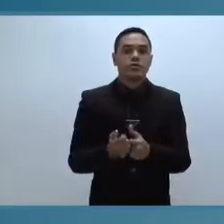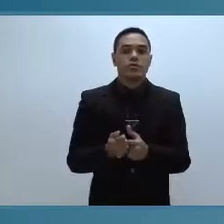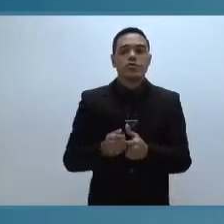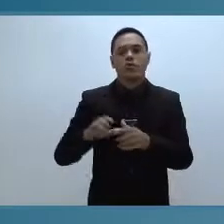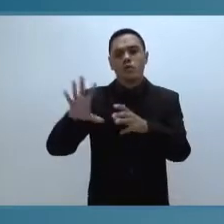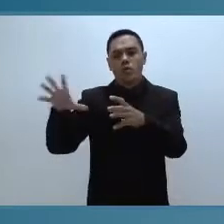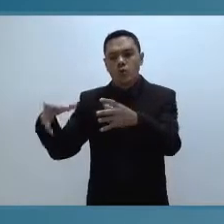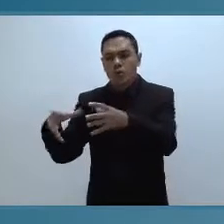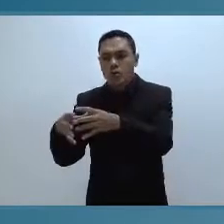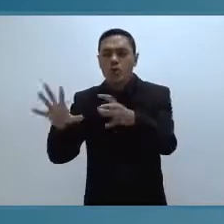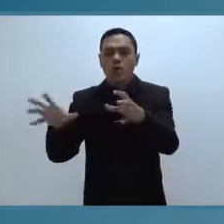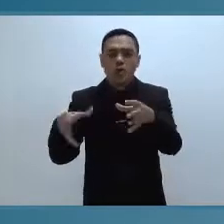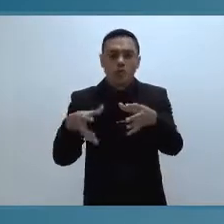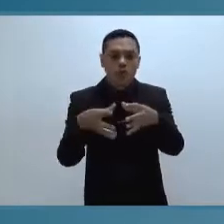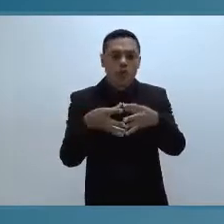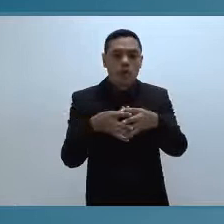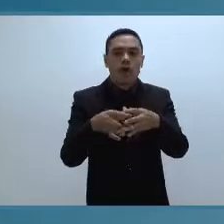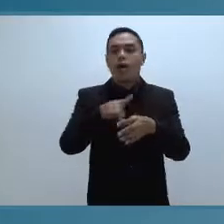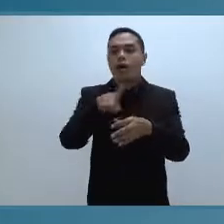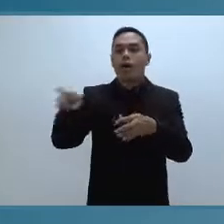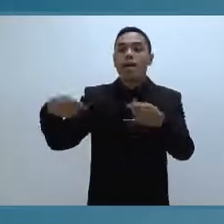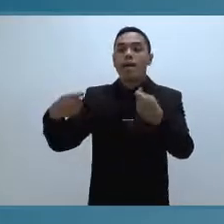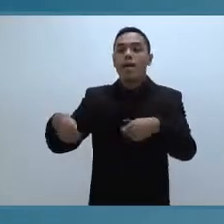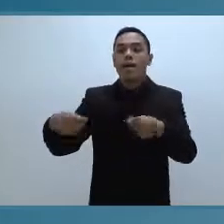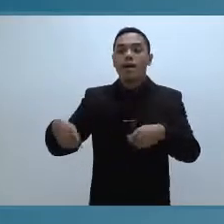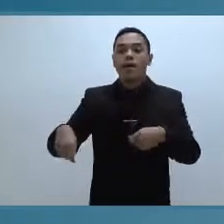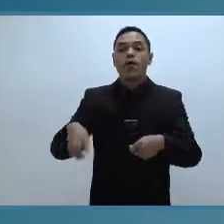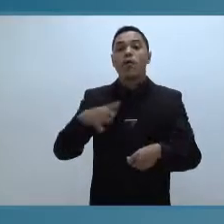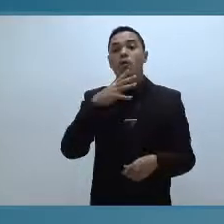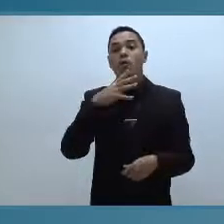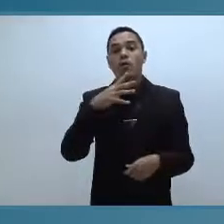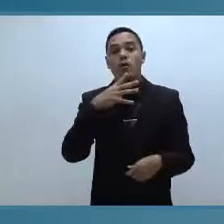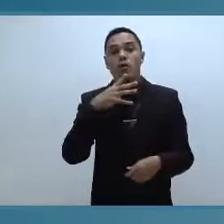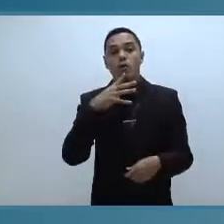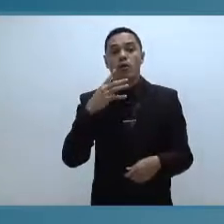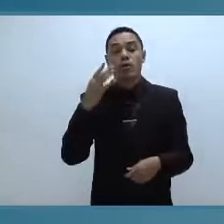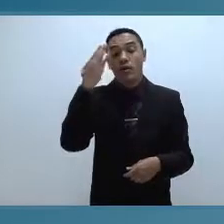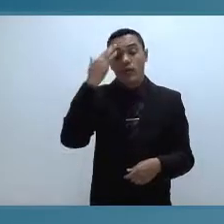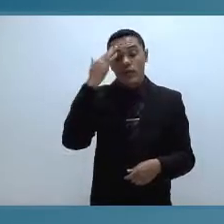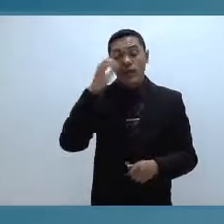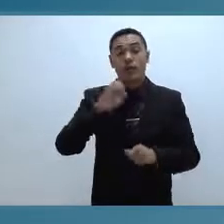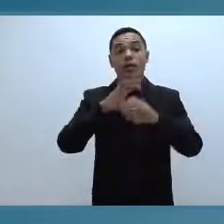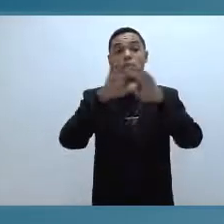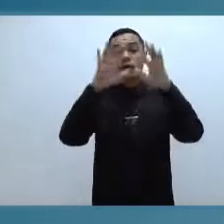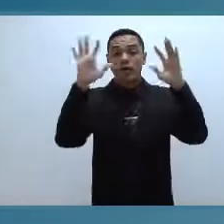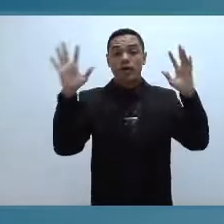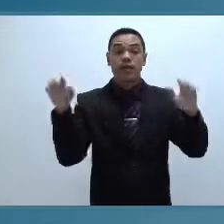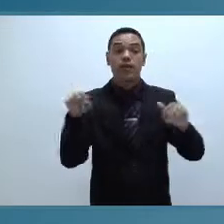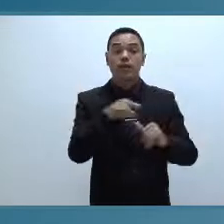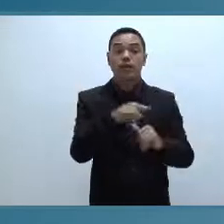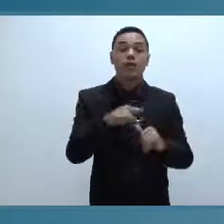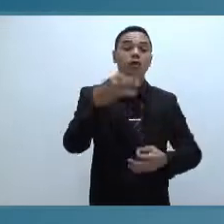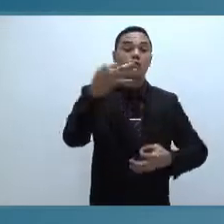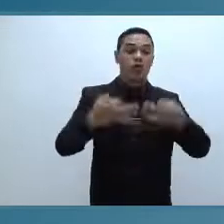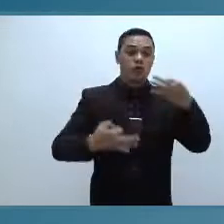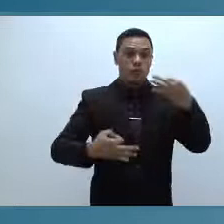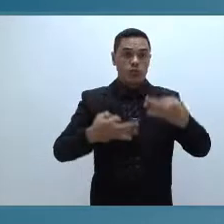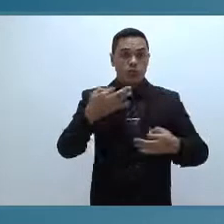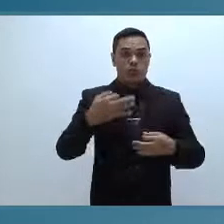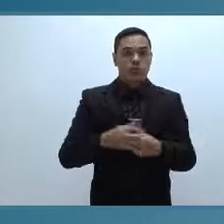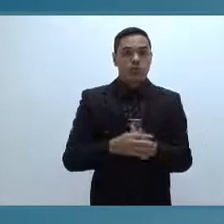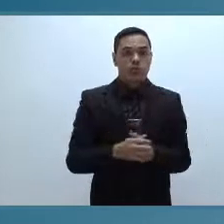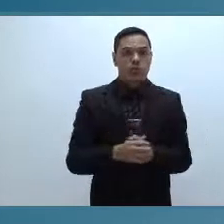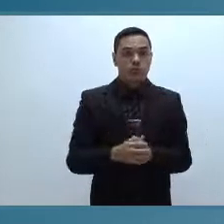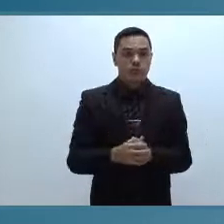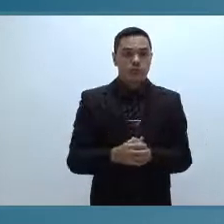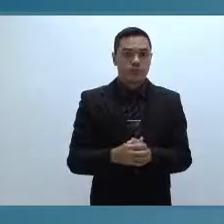nunca venha a conhecer o seu juiz, a saber o que ele pensa, enfim, a ter uma orientação. Como também o juiz